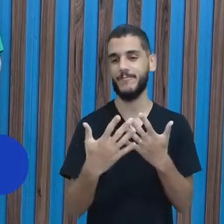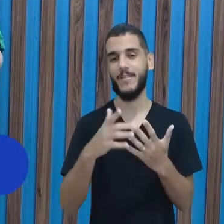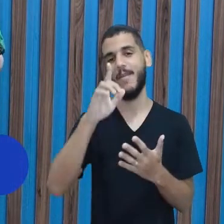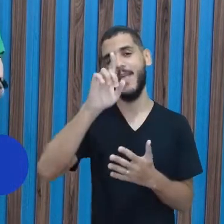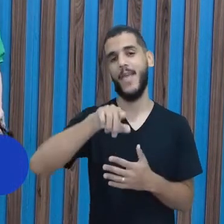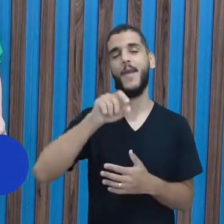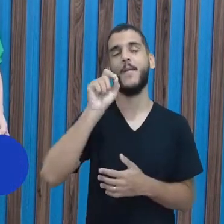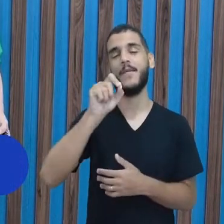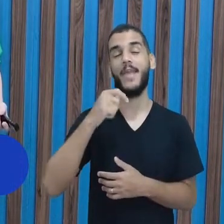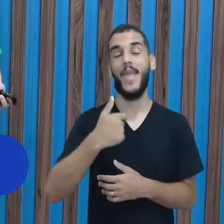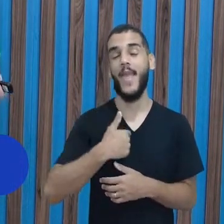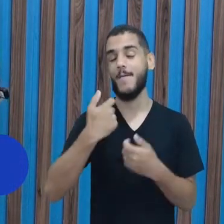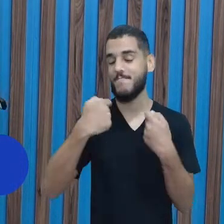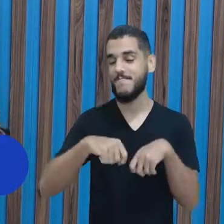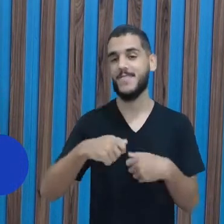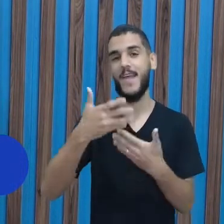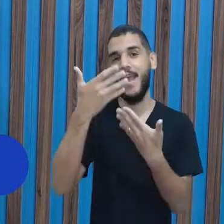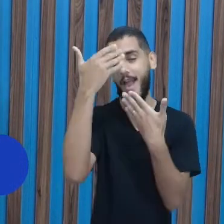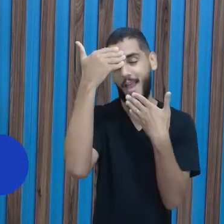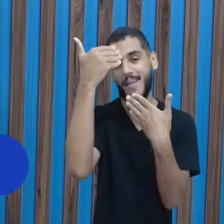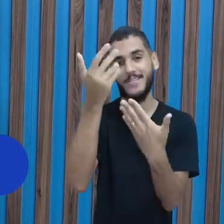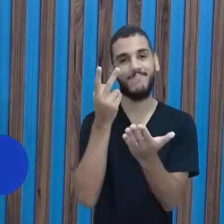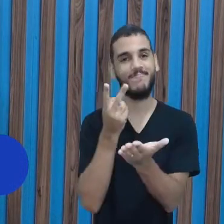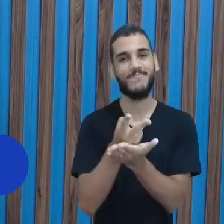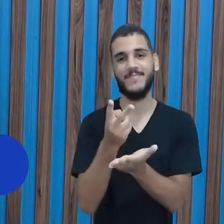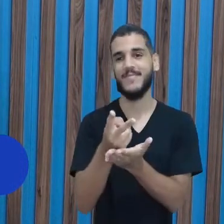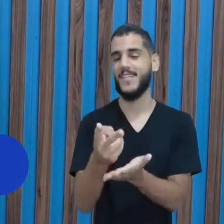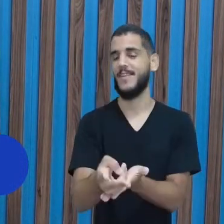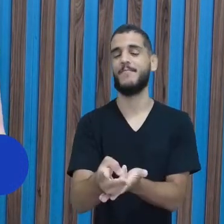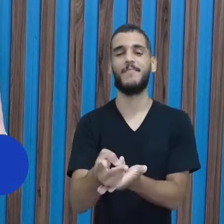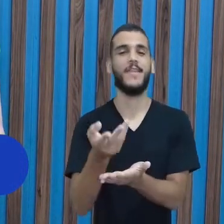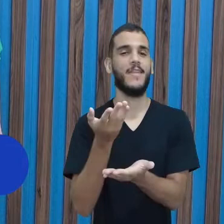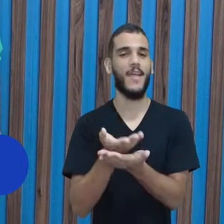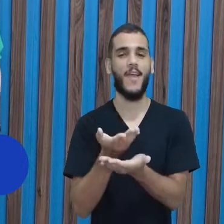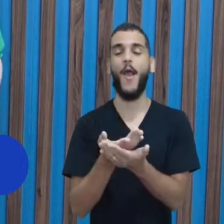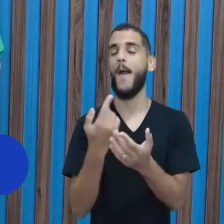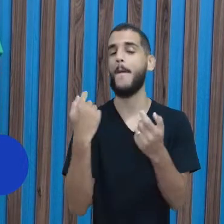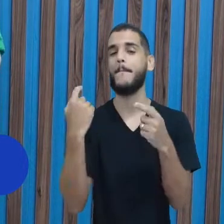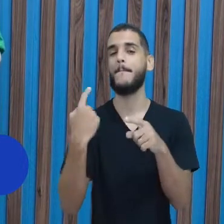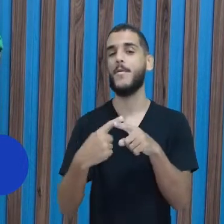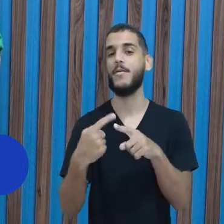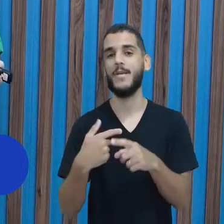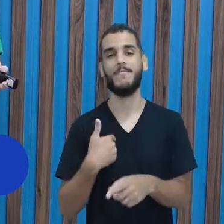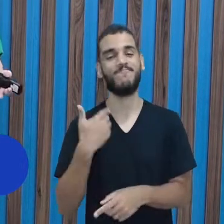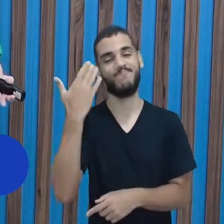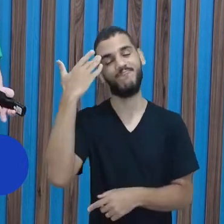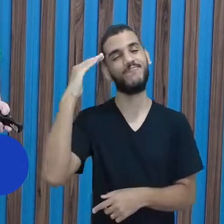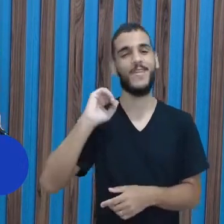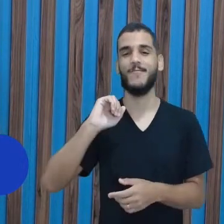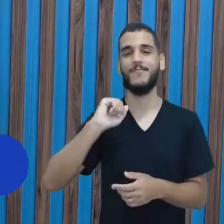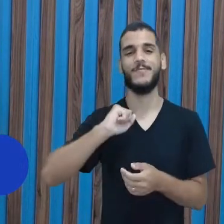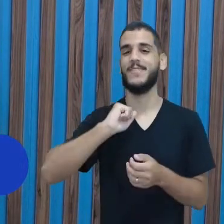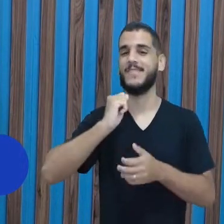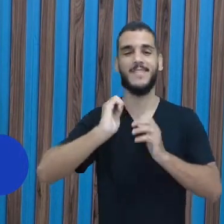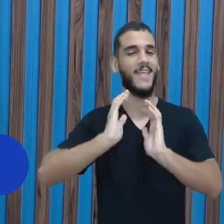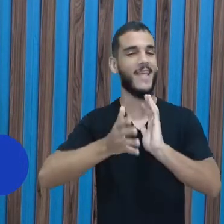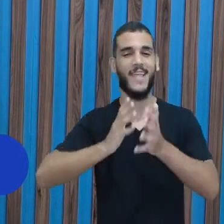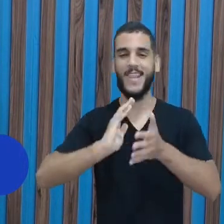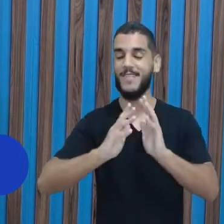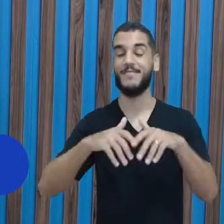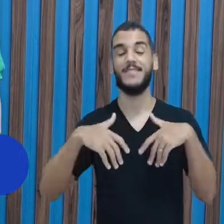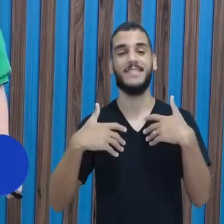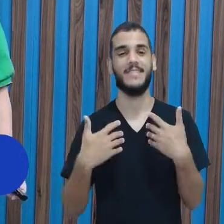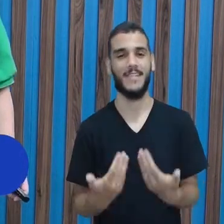sinceramente, eu tenho que agradecer todos os dias, todas as aulas. Por quê? Porque eu não sei a língua dos sinais.